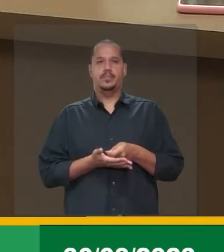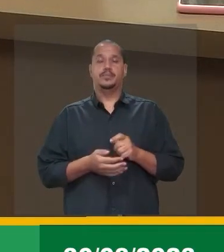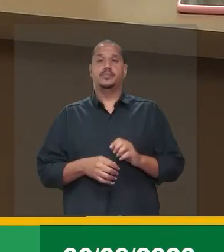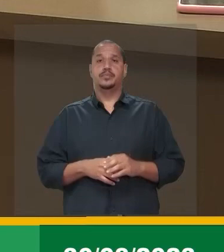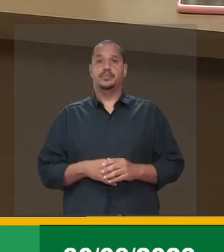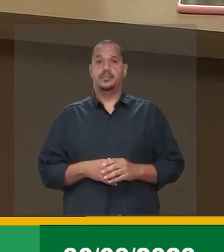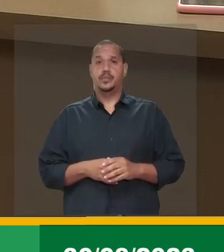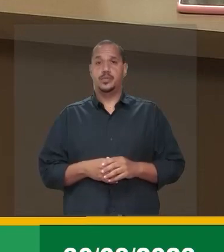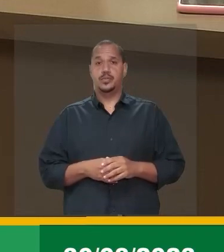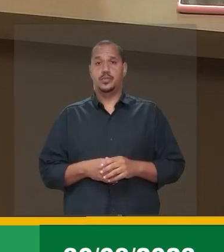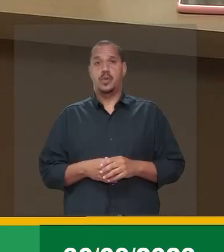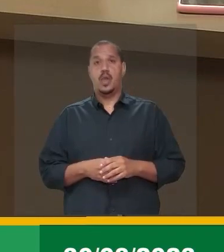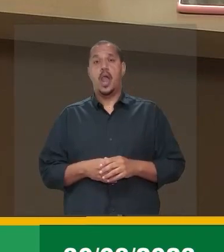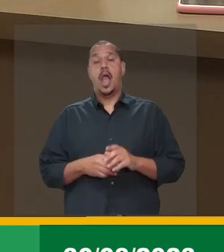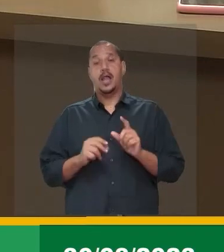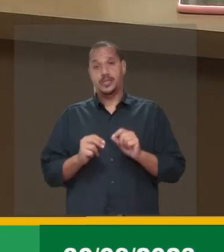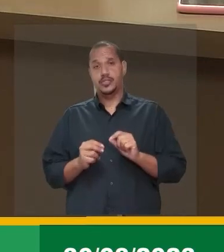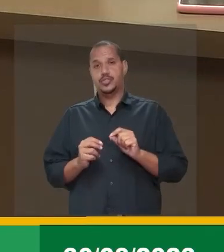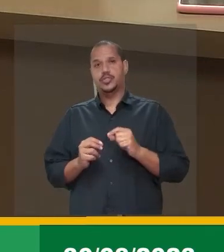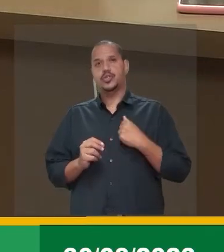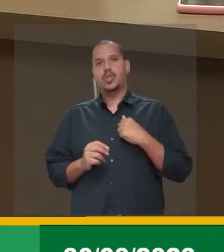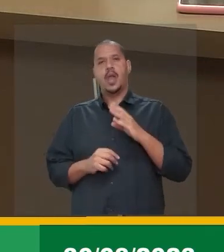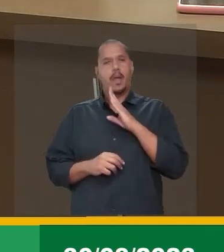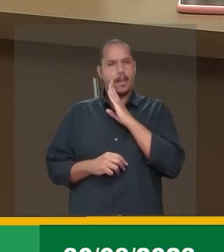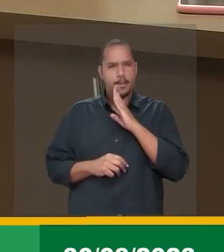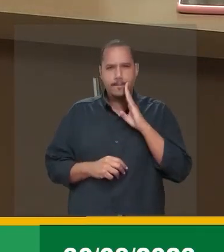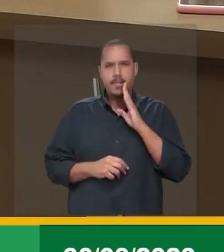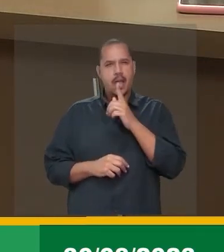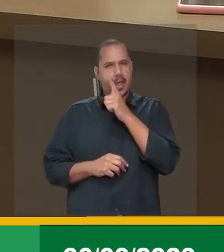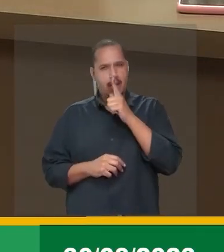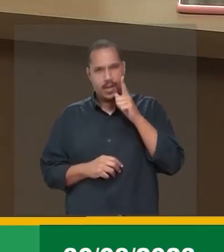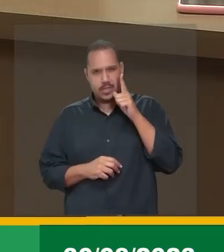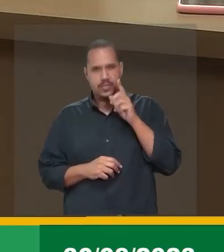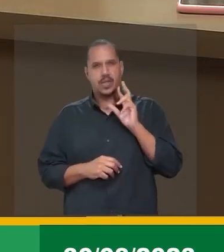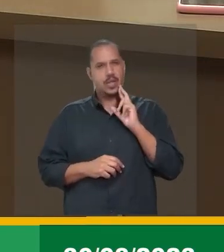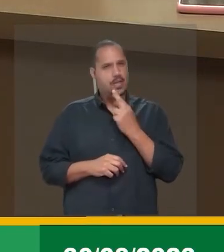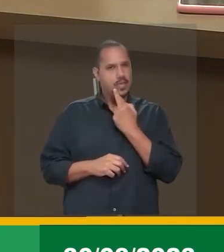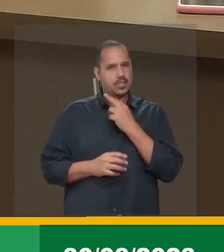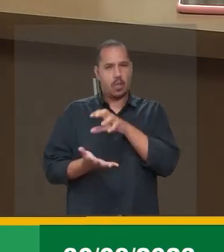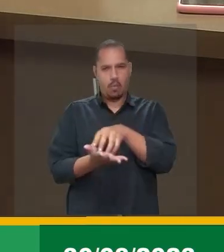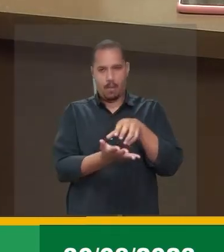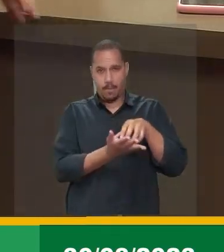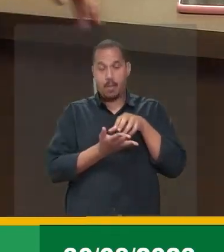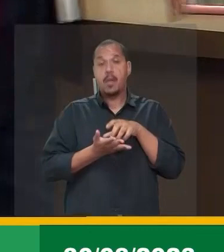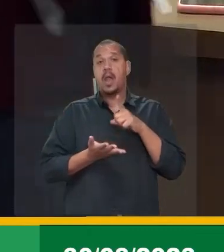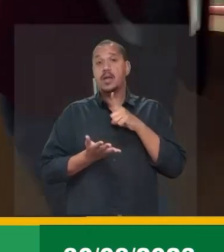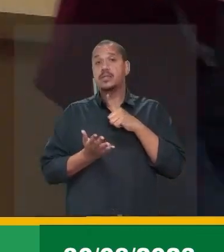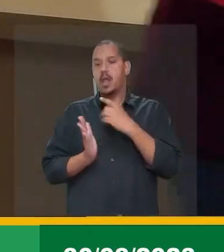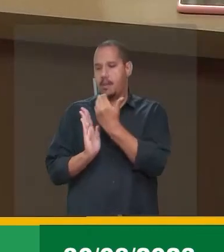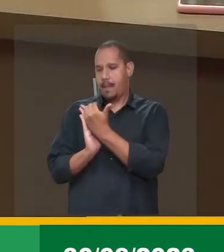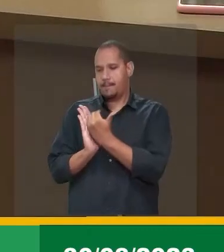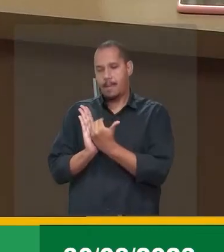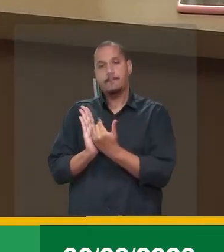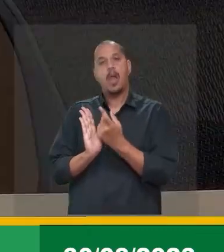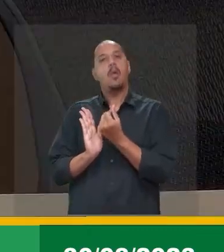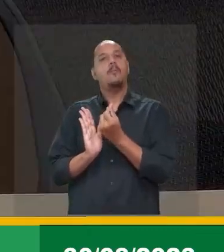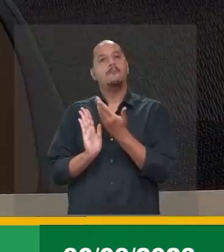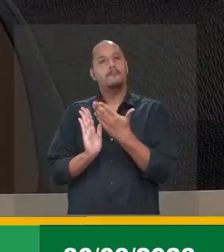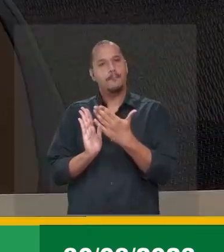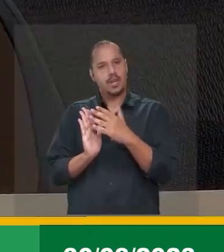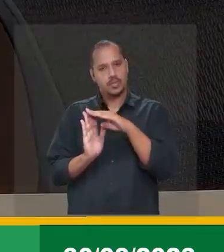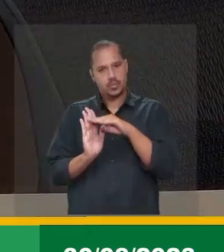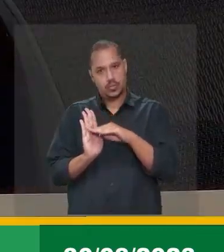de cardápios físicos nos Bares lanchonetes restaurantes e similares no âmbito do Estado de Goiás